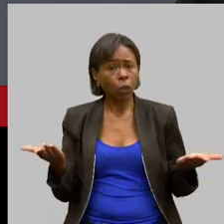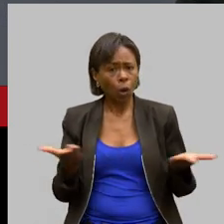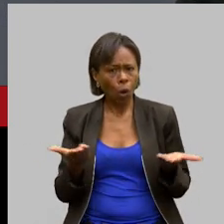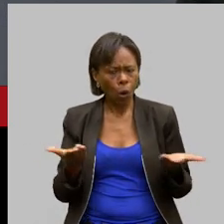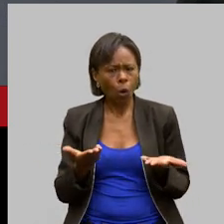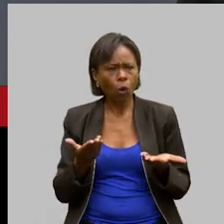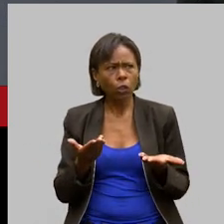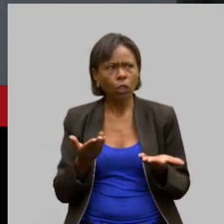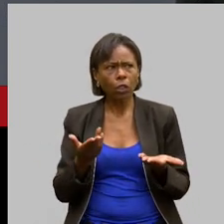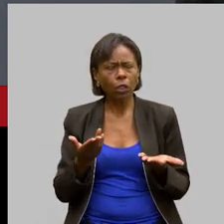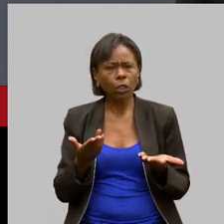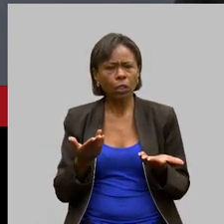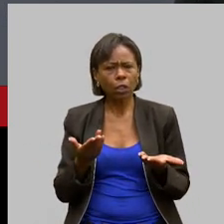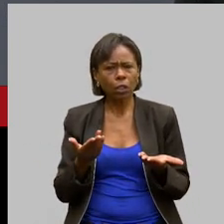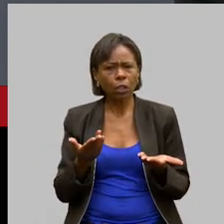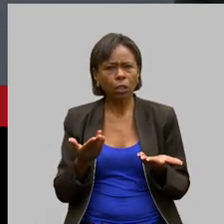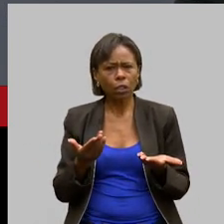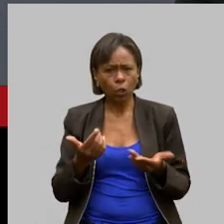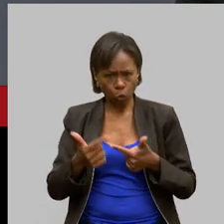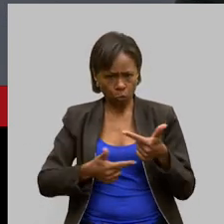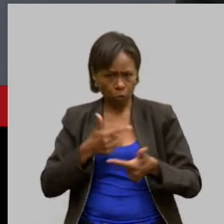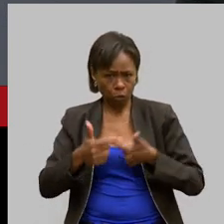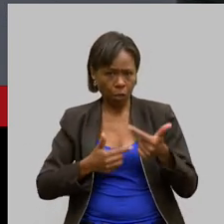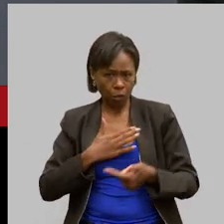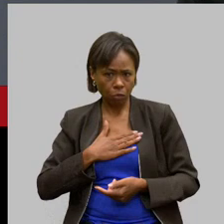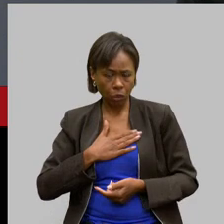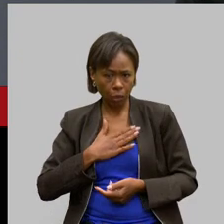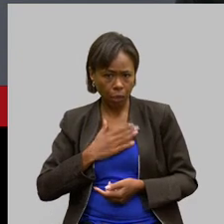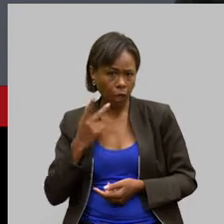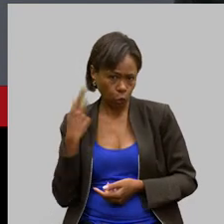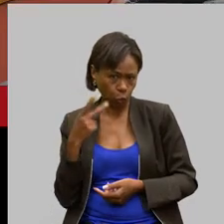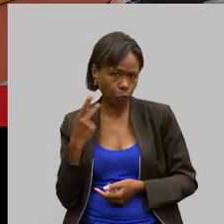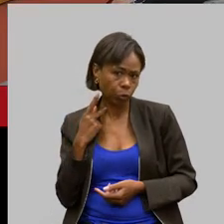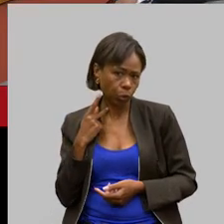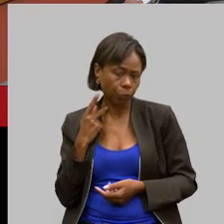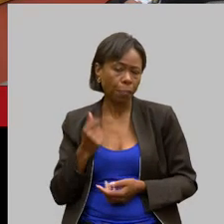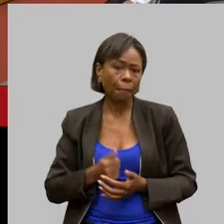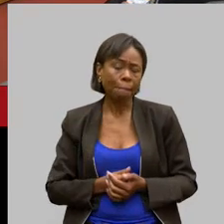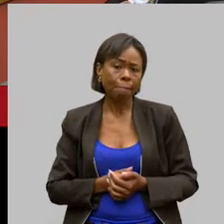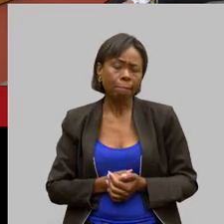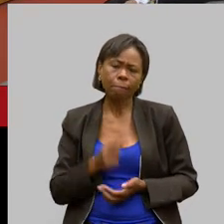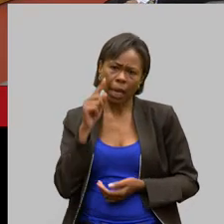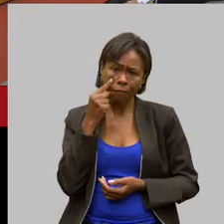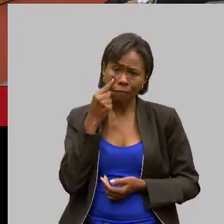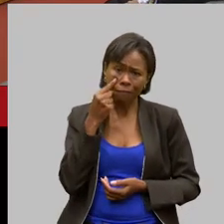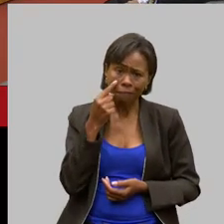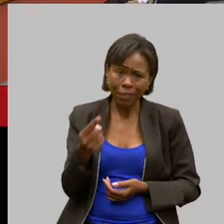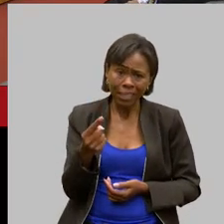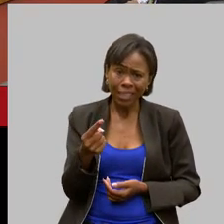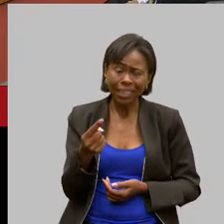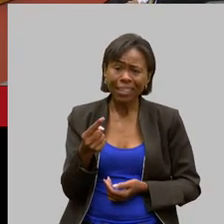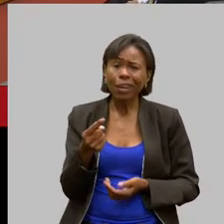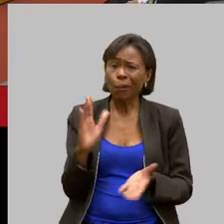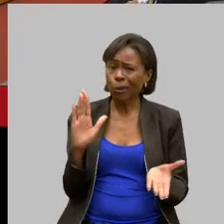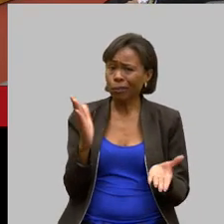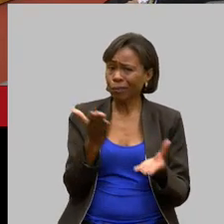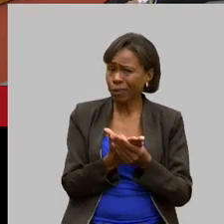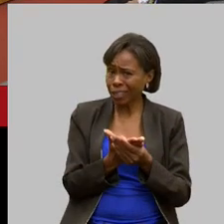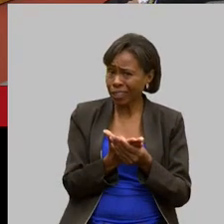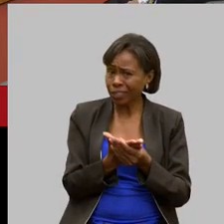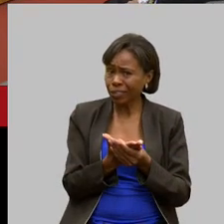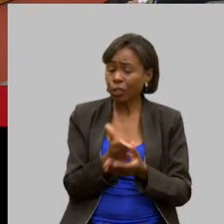atuação oficiosa e do meu do meu trabalho com uma demanda judicial você vê de uma